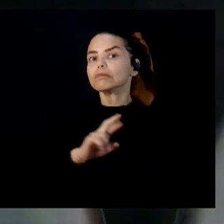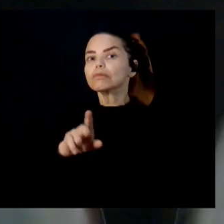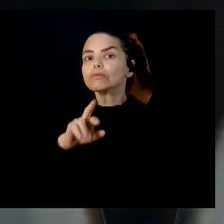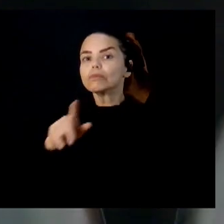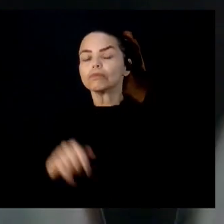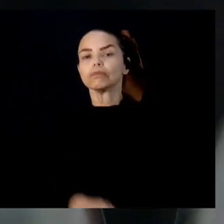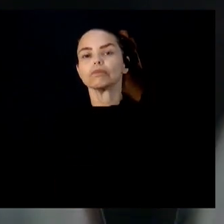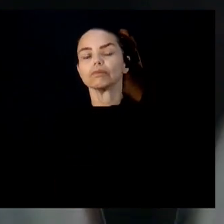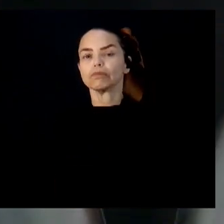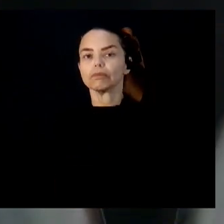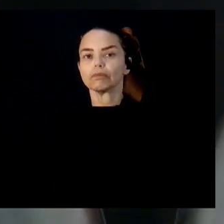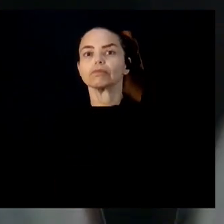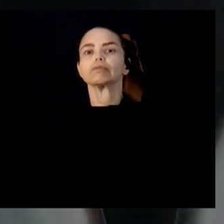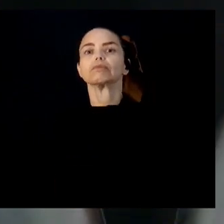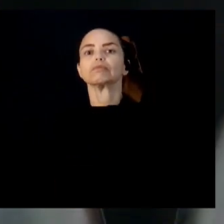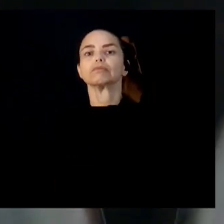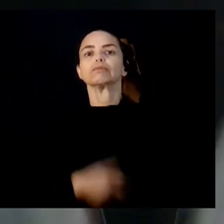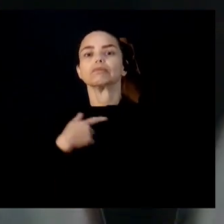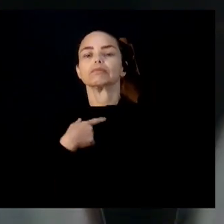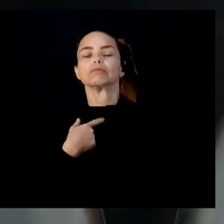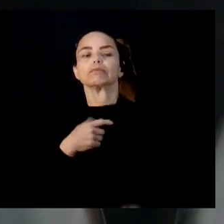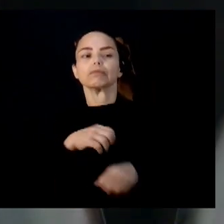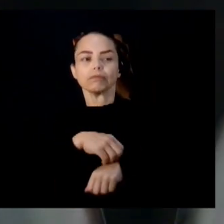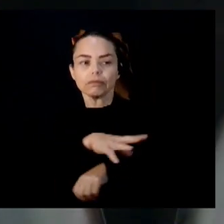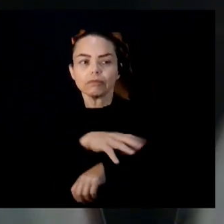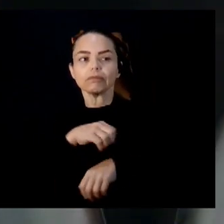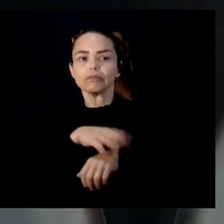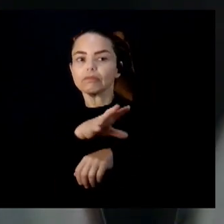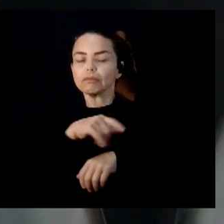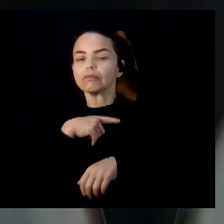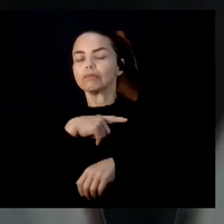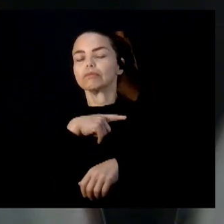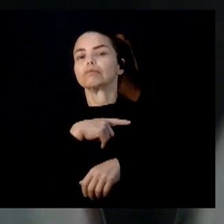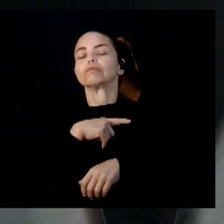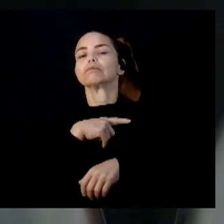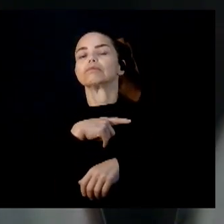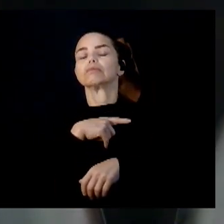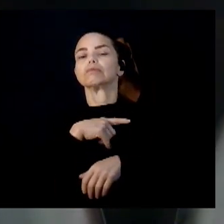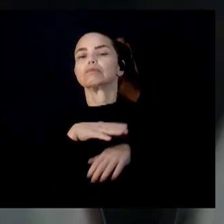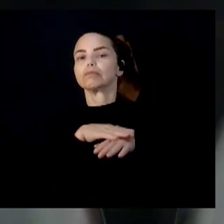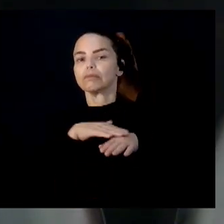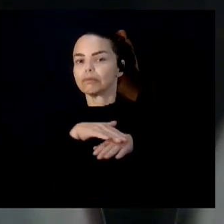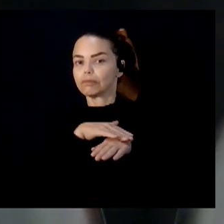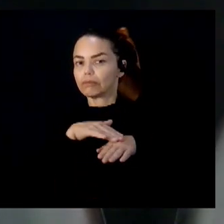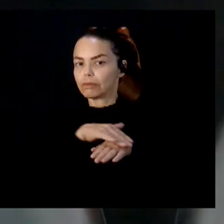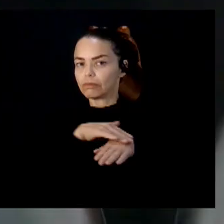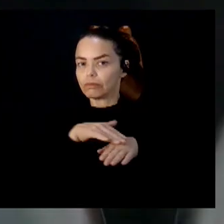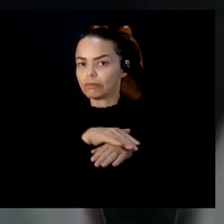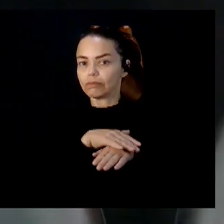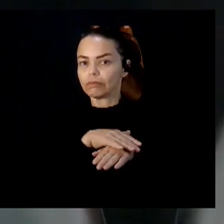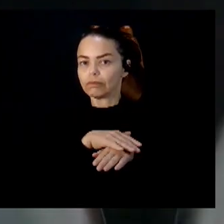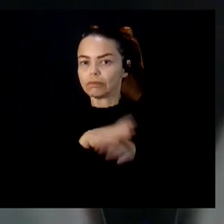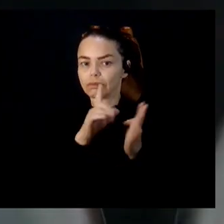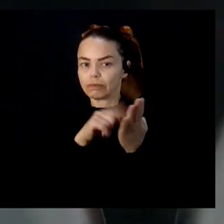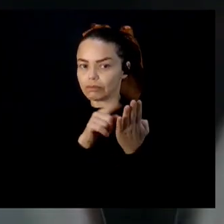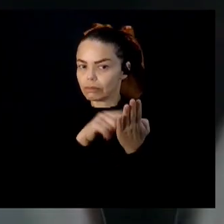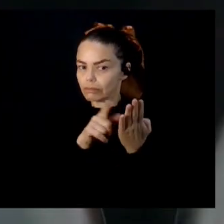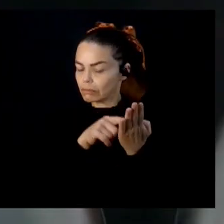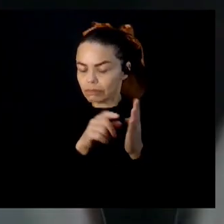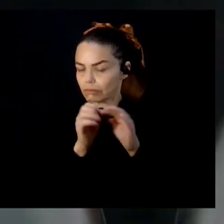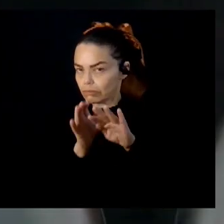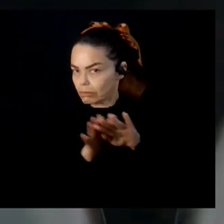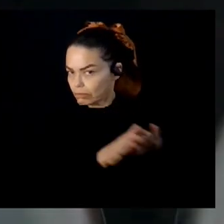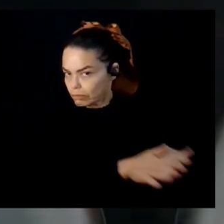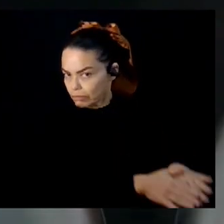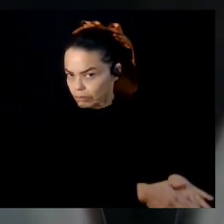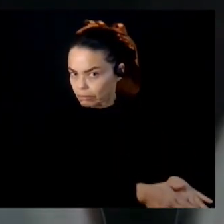assim, compartilhar, se permitir ter espaço para uma conversa, sem celular, por exemplo, né, que a gente é viciado,